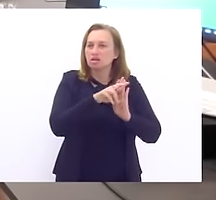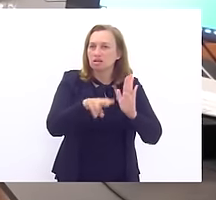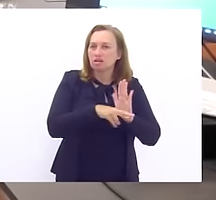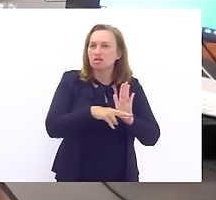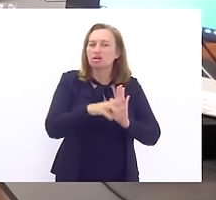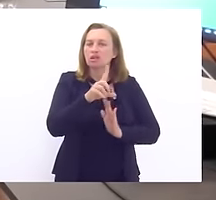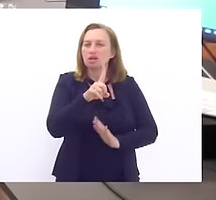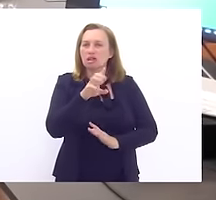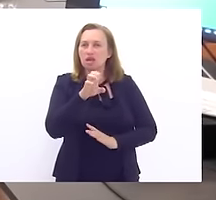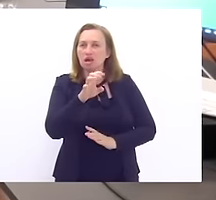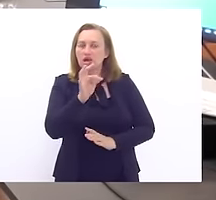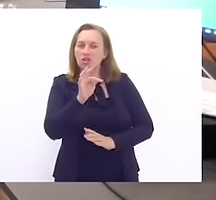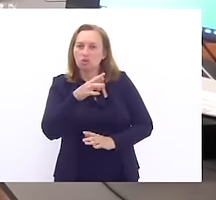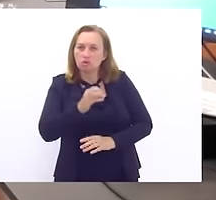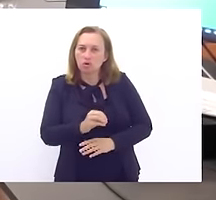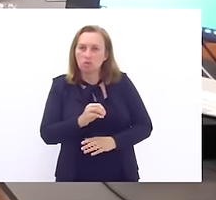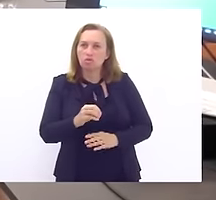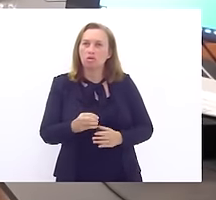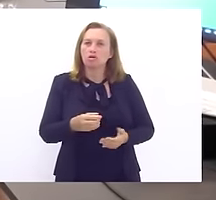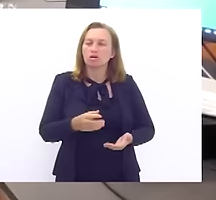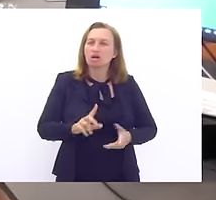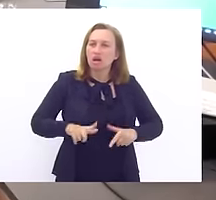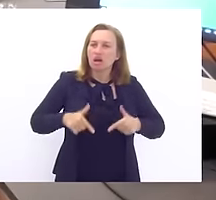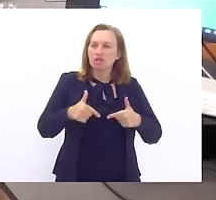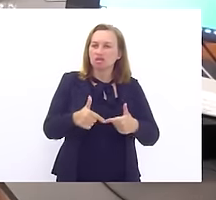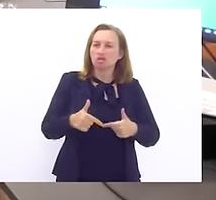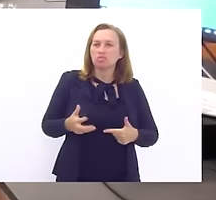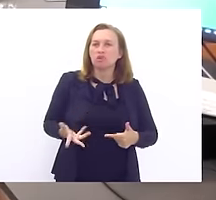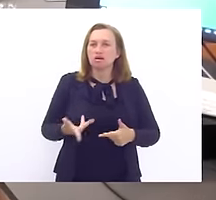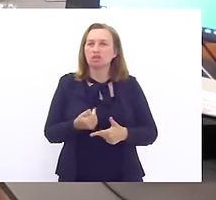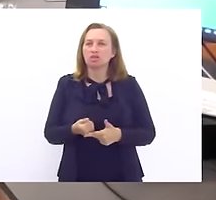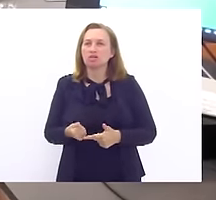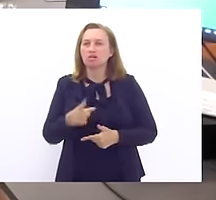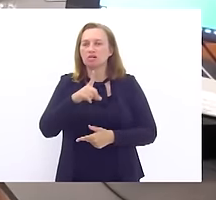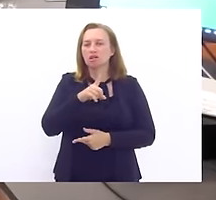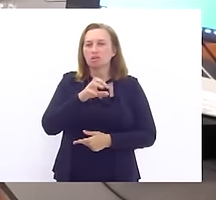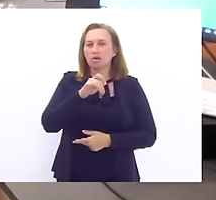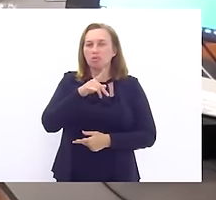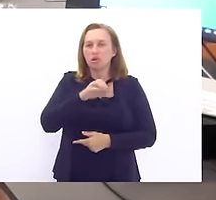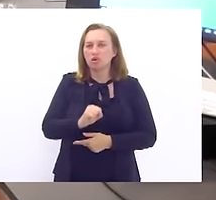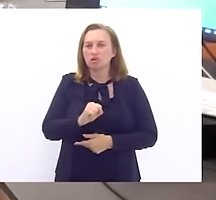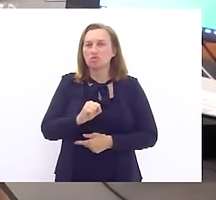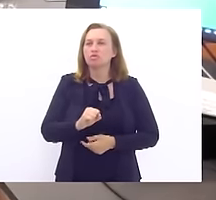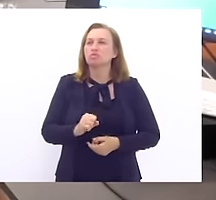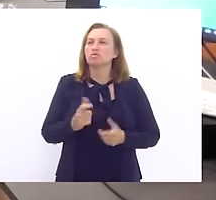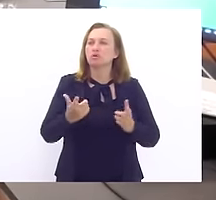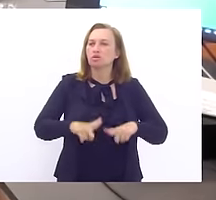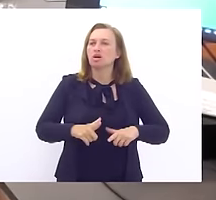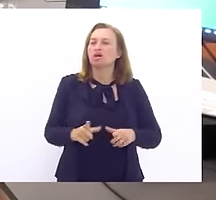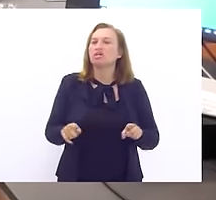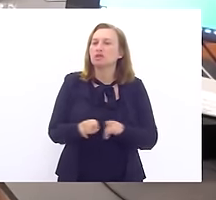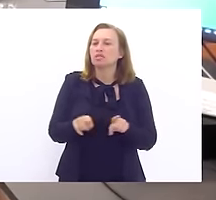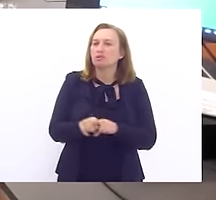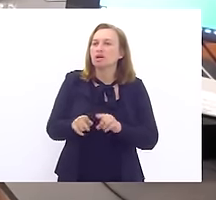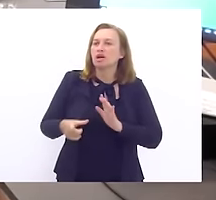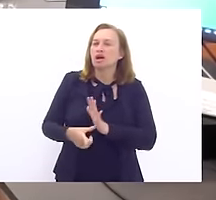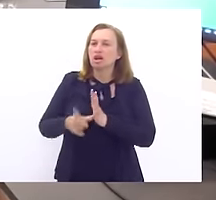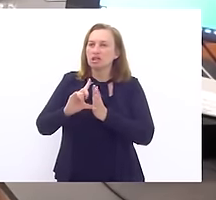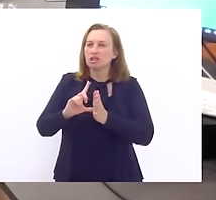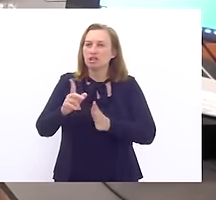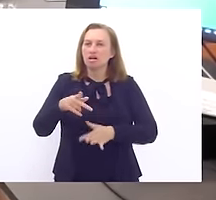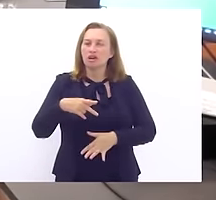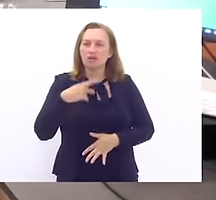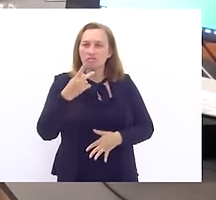atitude cabine em relação ao depósito de Vargem Grande imediato passou aqui um pedido também a gente passar a palavra de finalização aqui